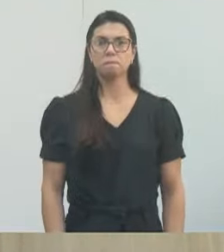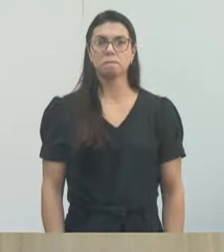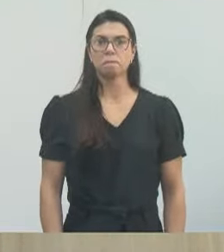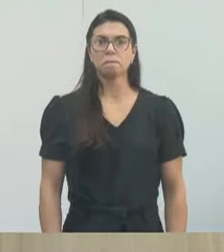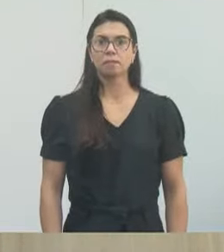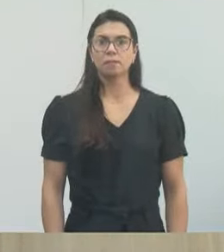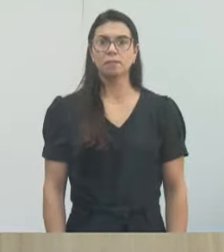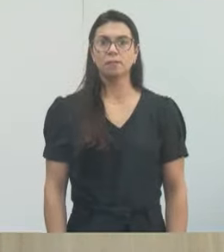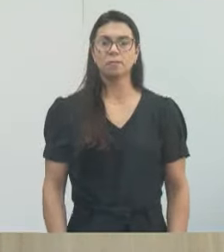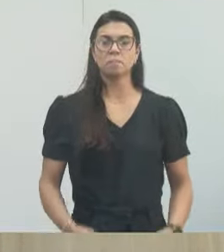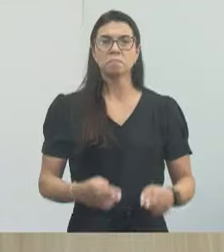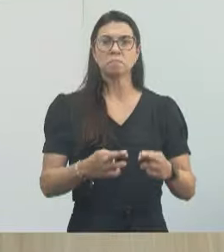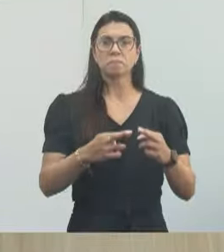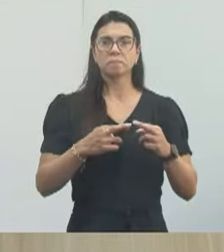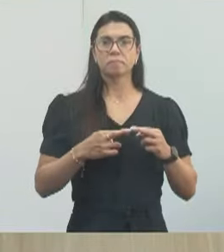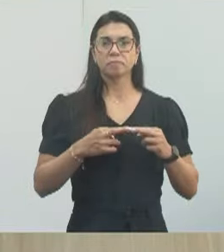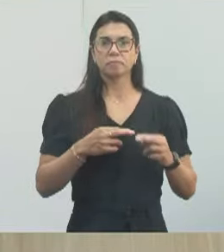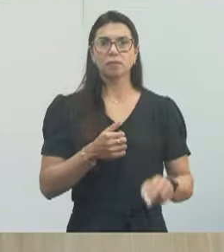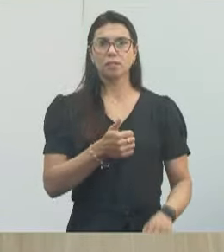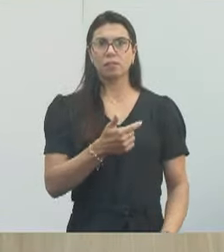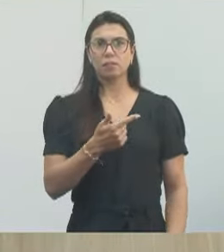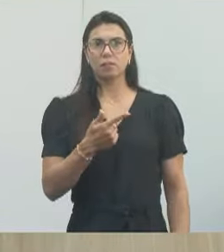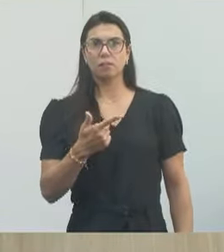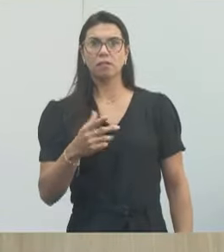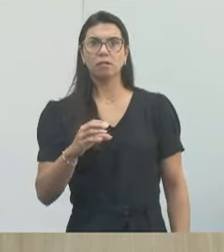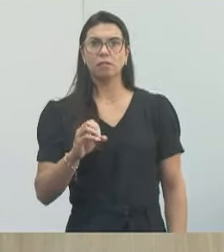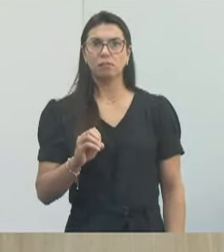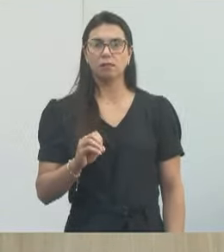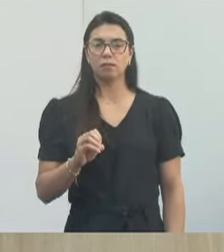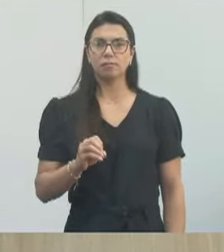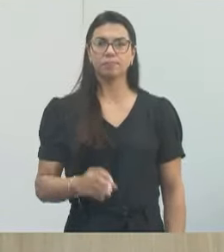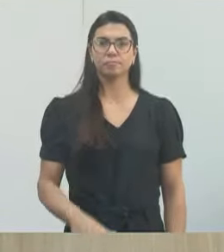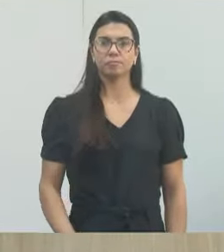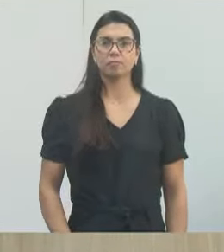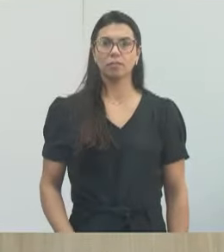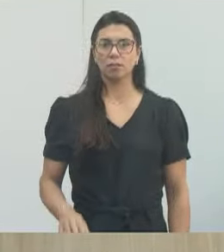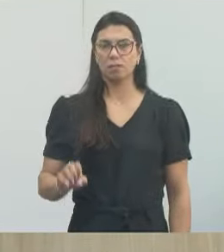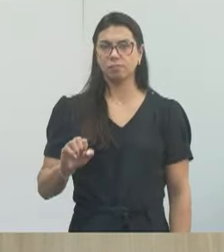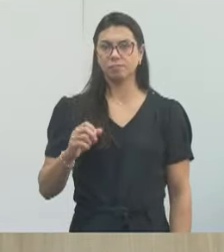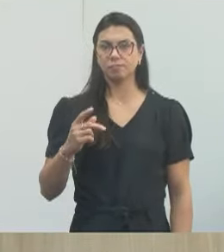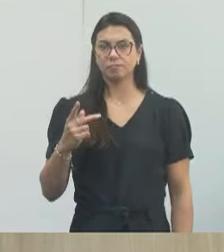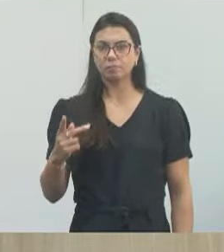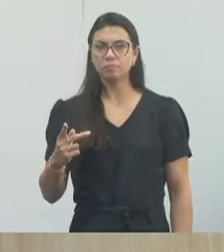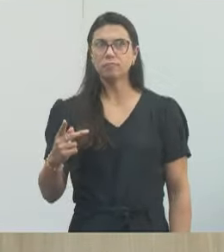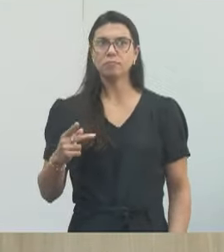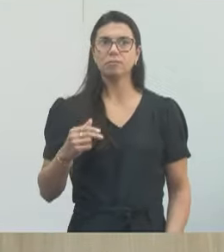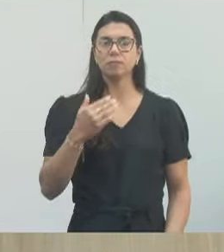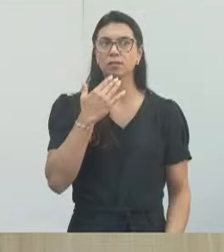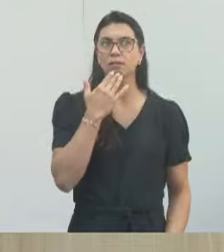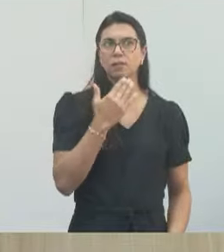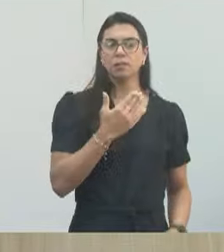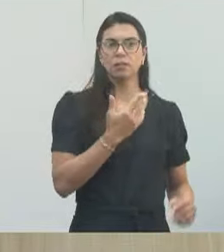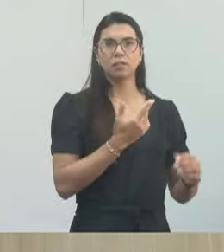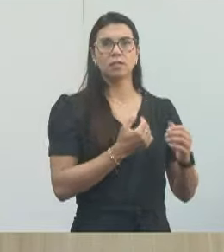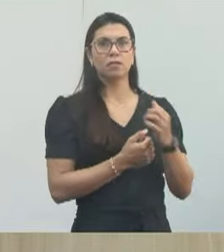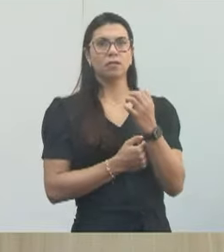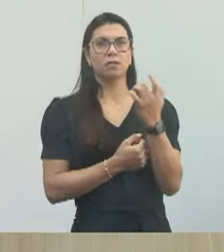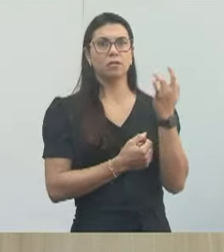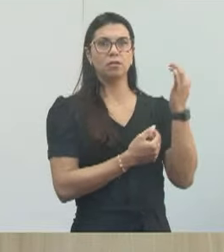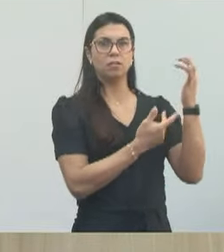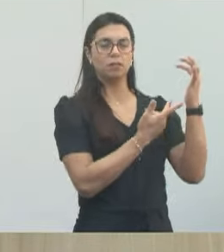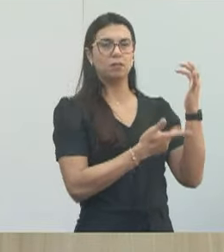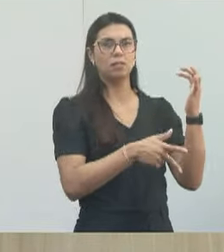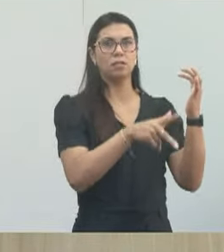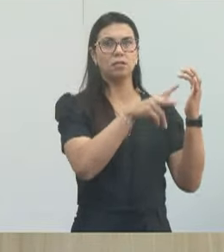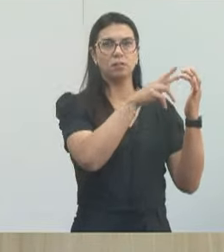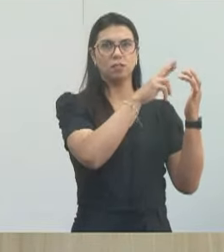rinha requerimento 120 aidp solici pa de árvores com fios interligados